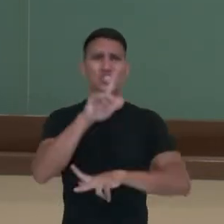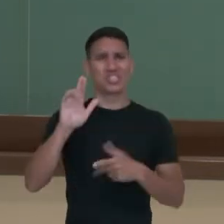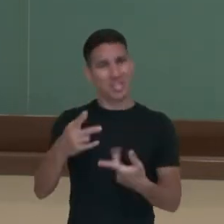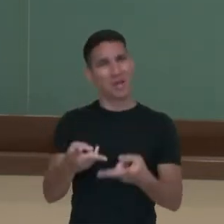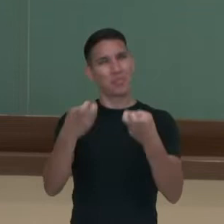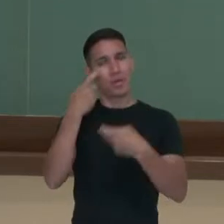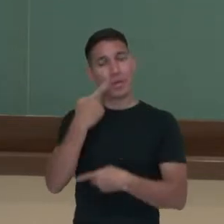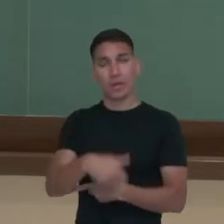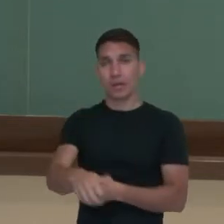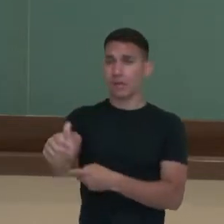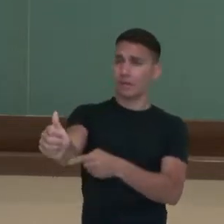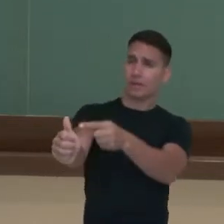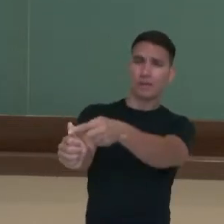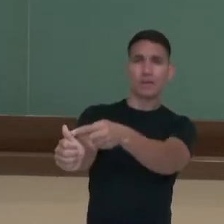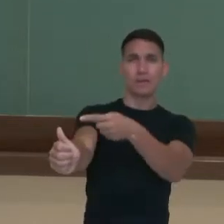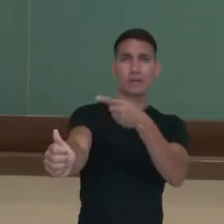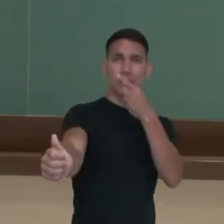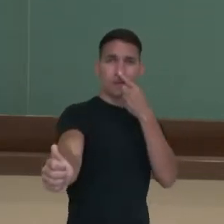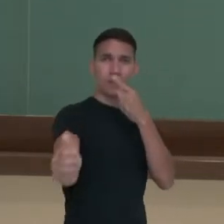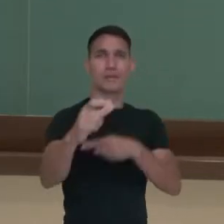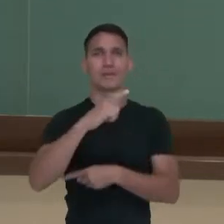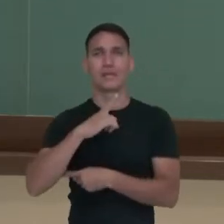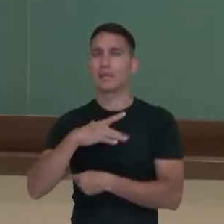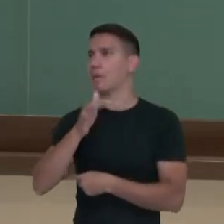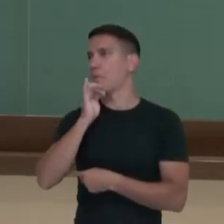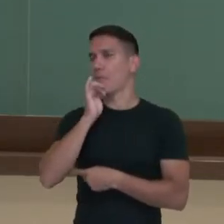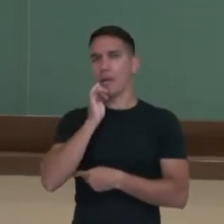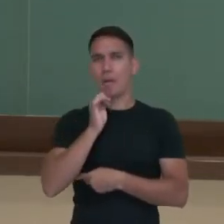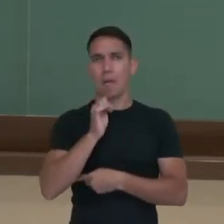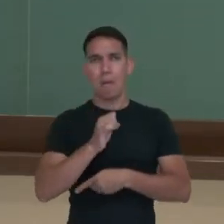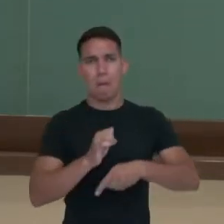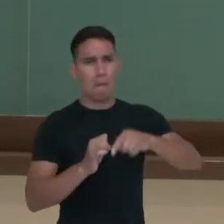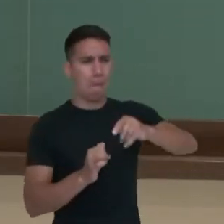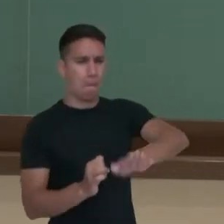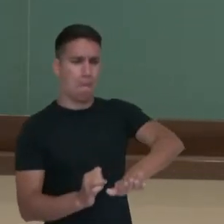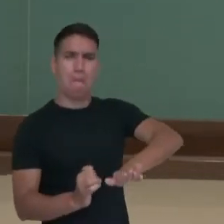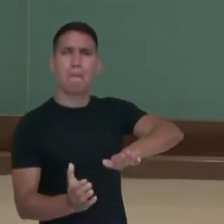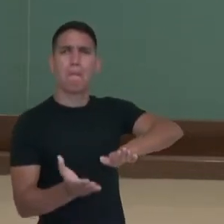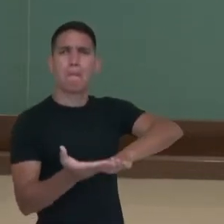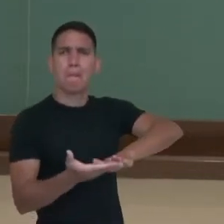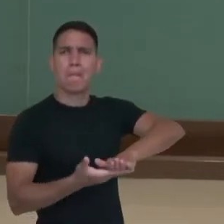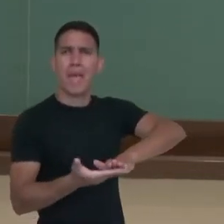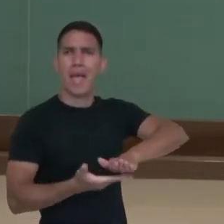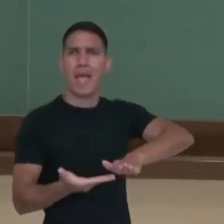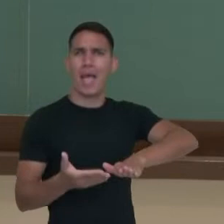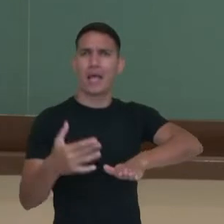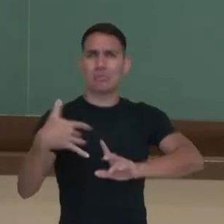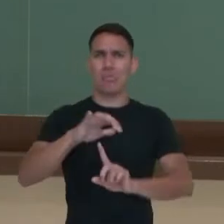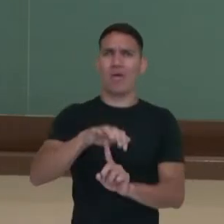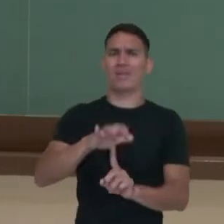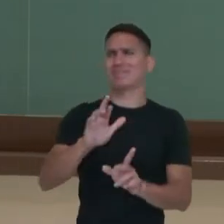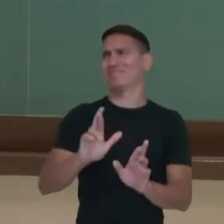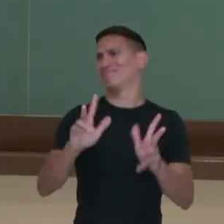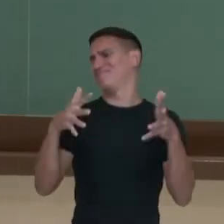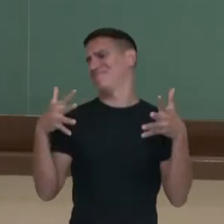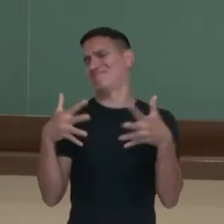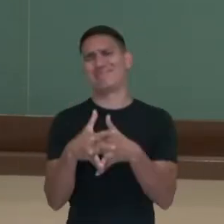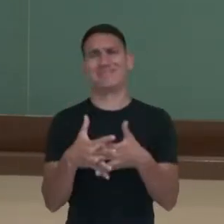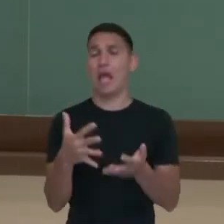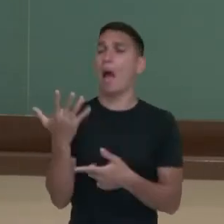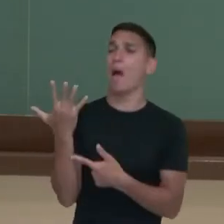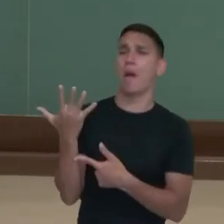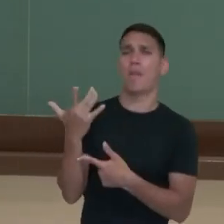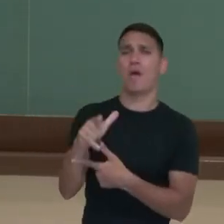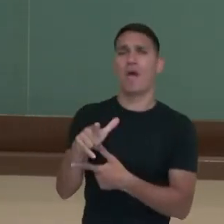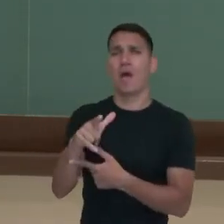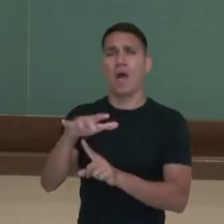nariz à ponta do dedão, o pé do rei fulano, a mão da rainha ciclana, isso dava muita confusão, tanto